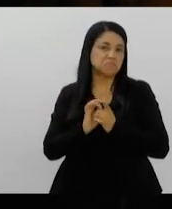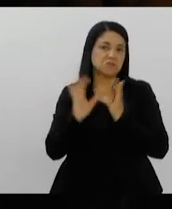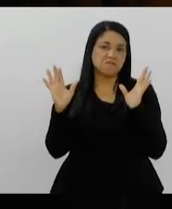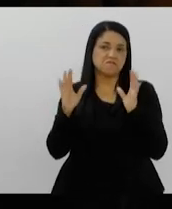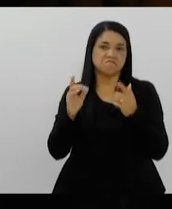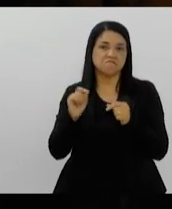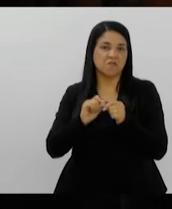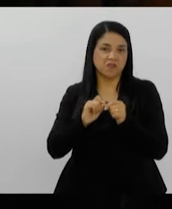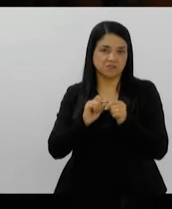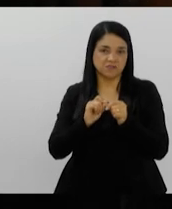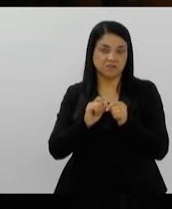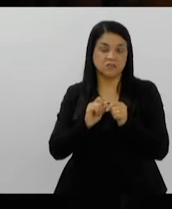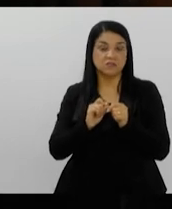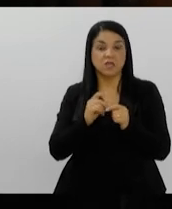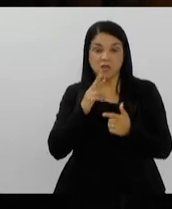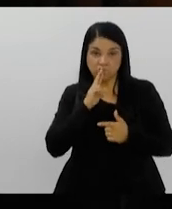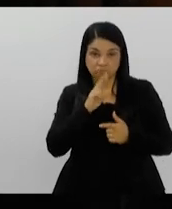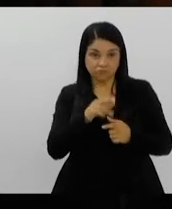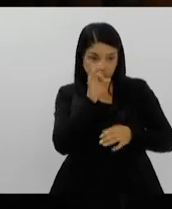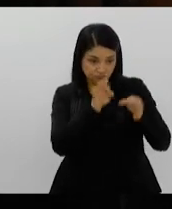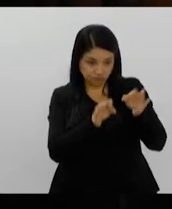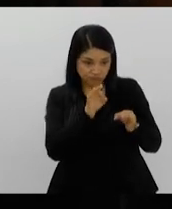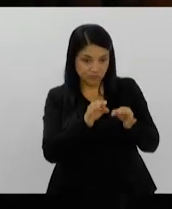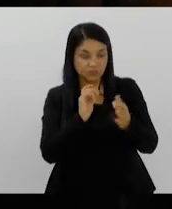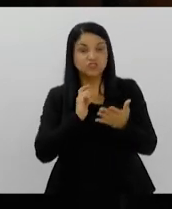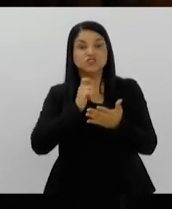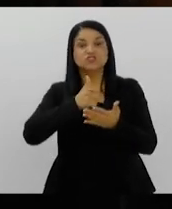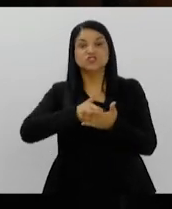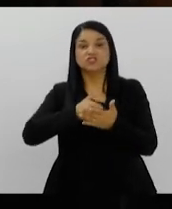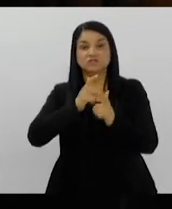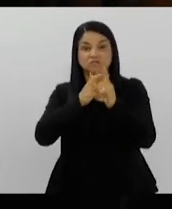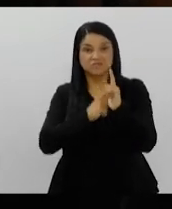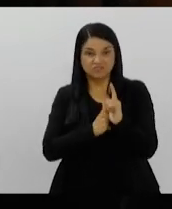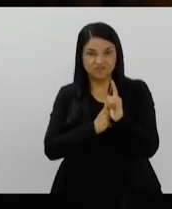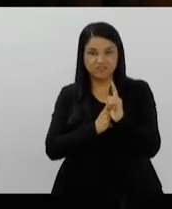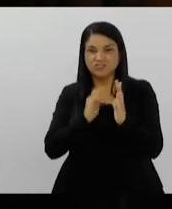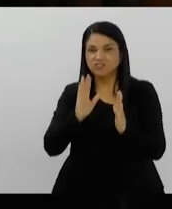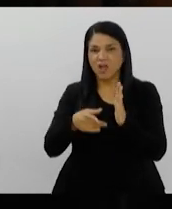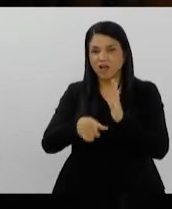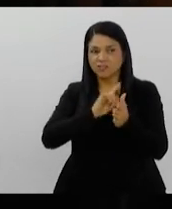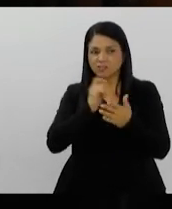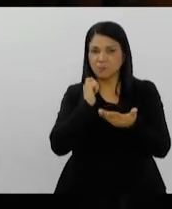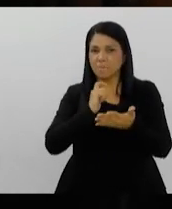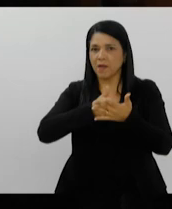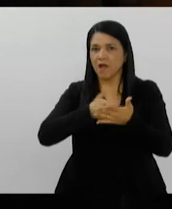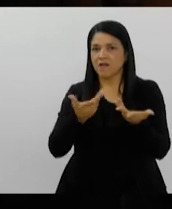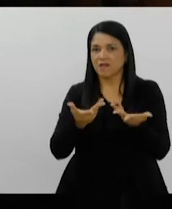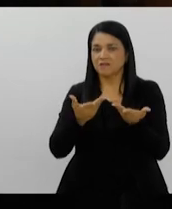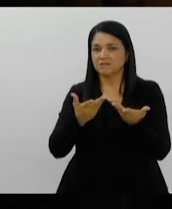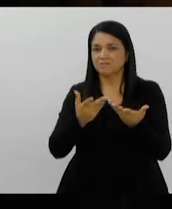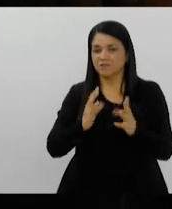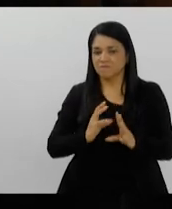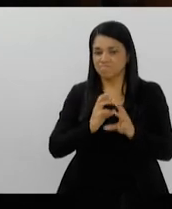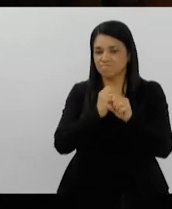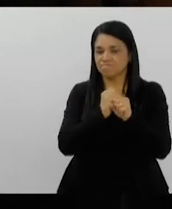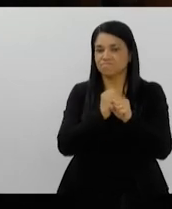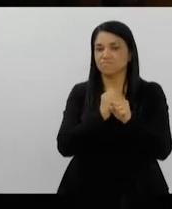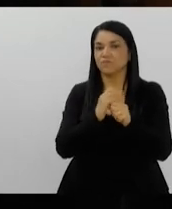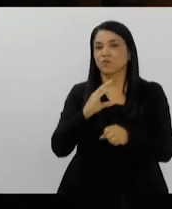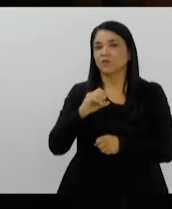porque ele usou como justificativa pagar uma dívida que já está paga. Então, ele tirou para fechar o ano, fechar o caixa da maneira que quiser. Se